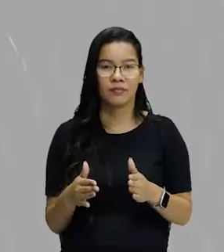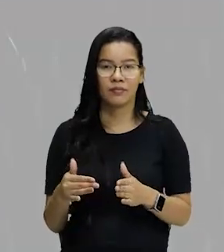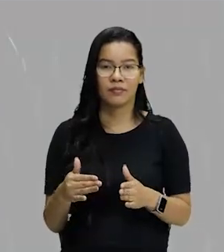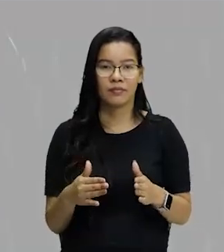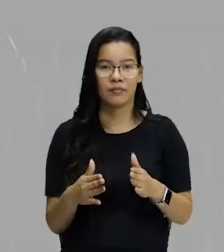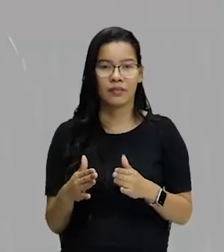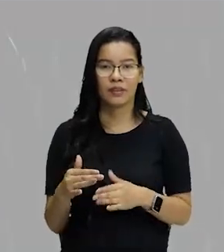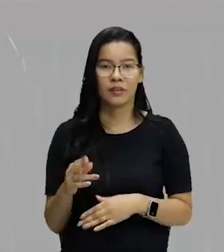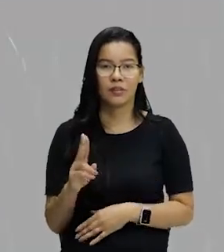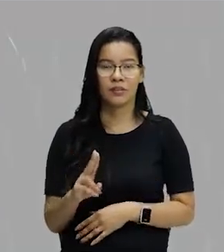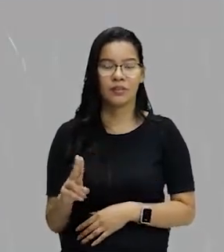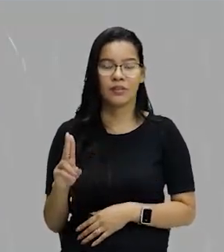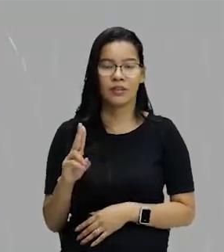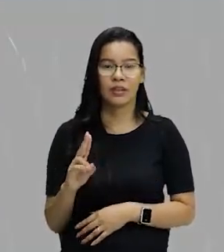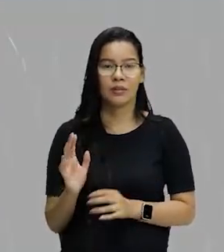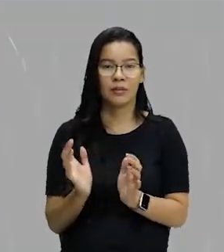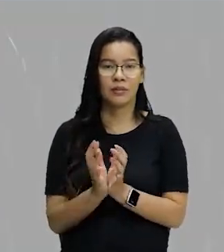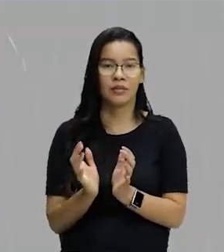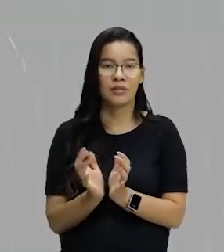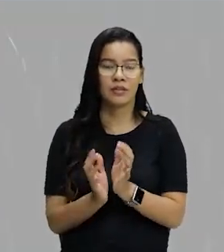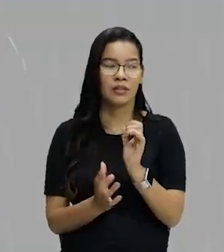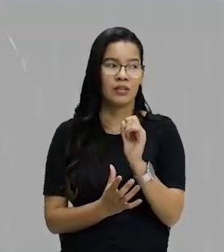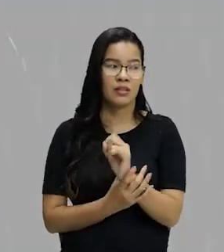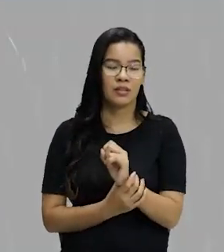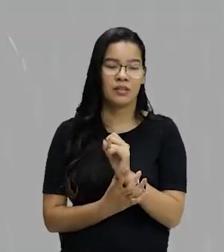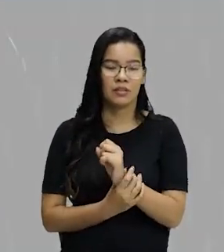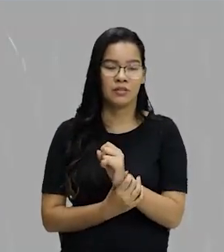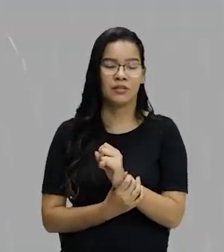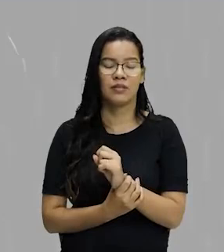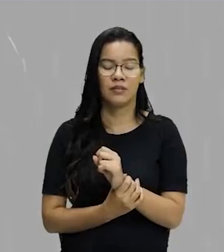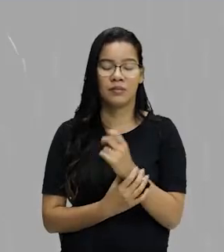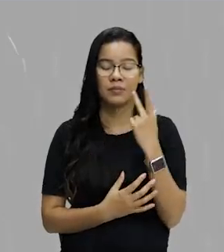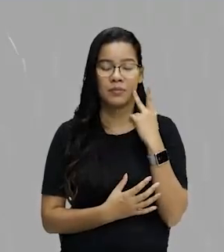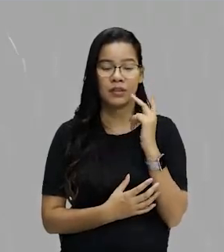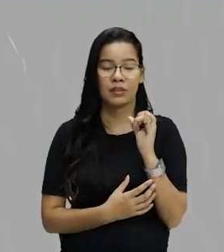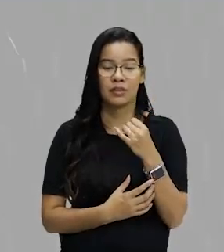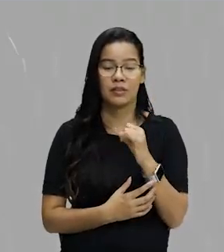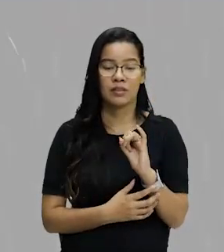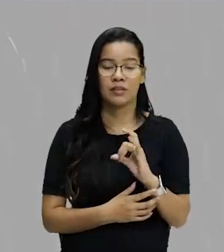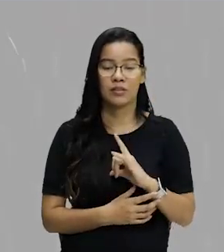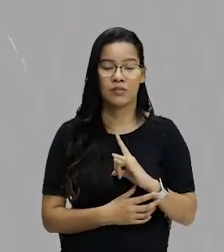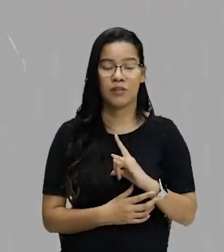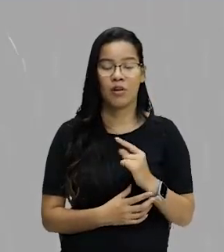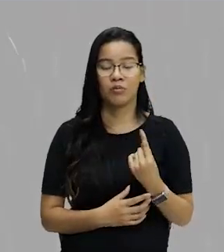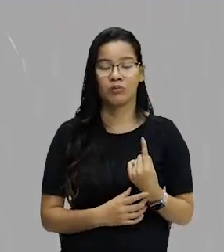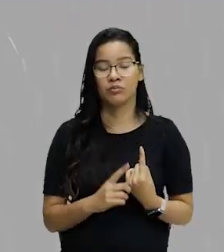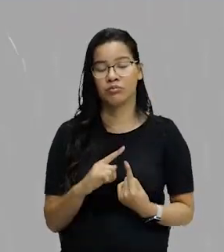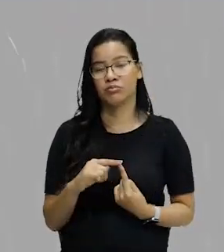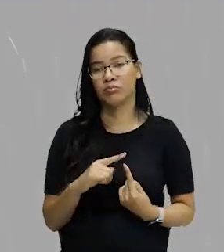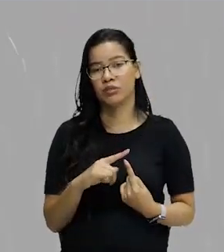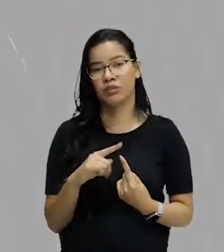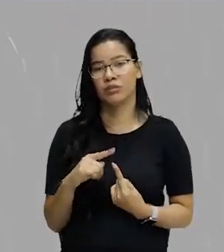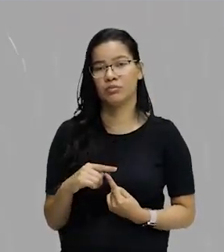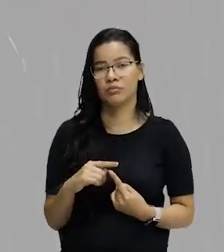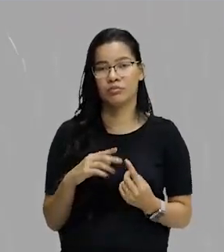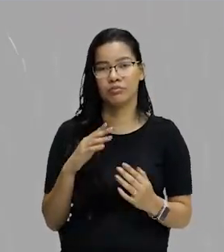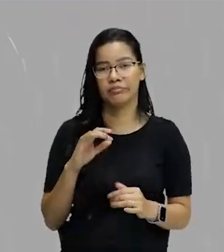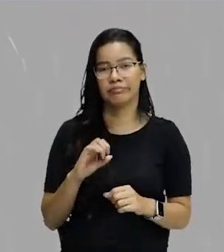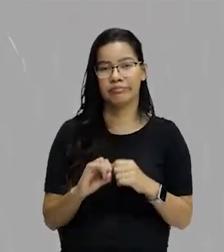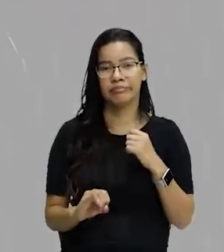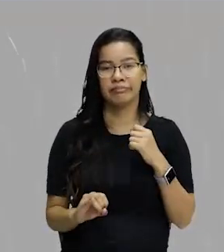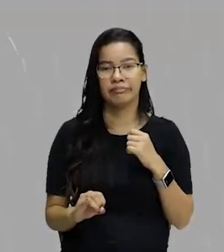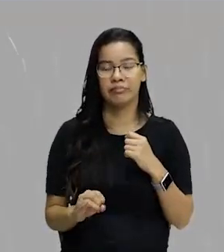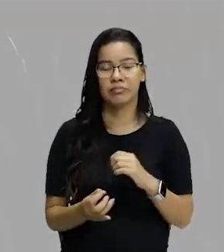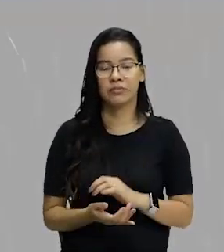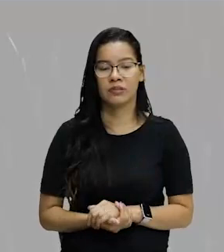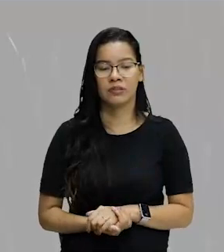de segurança. Tá bem aqui o seu equipamento de segurança, ó, para que se ele sofrer algum tipo de ele deslizar,